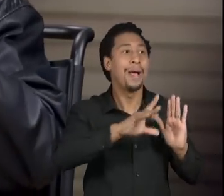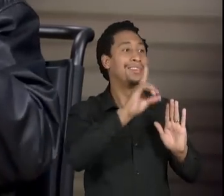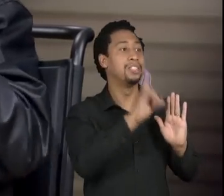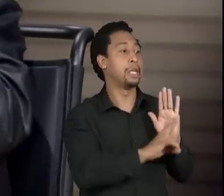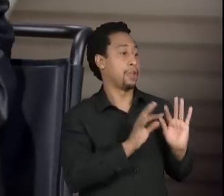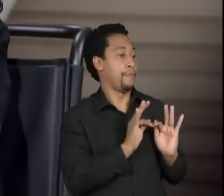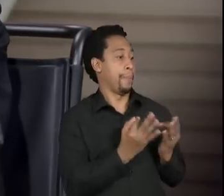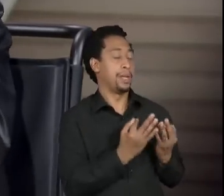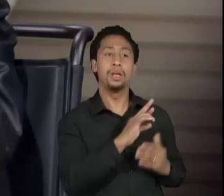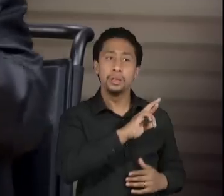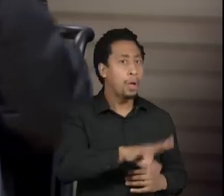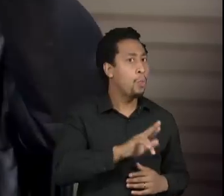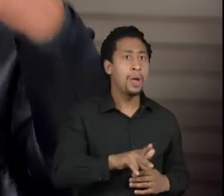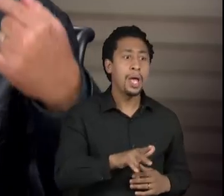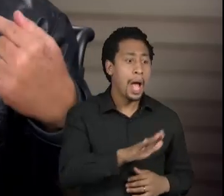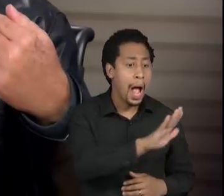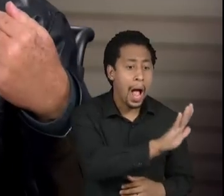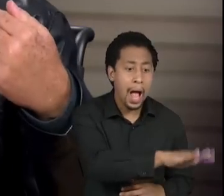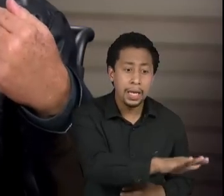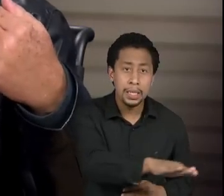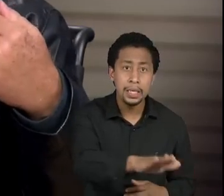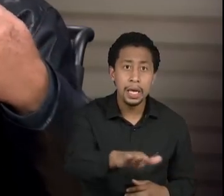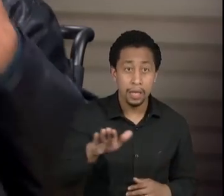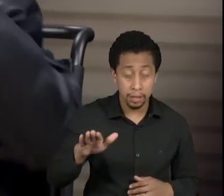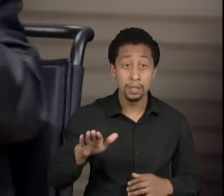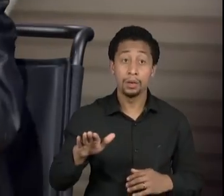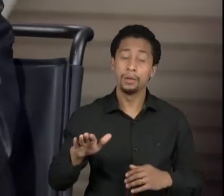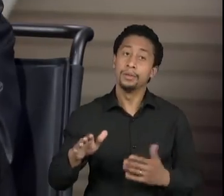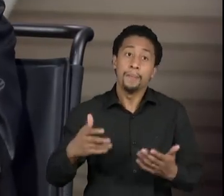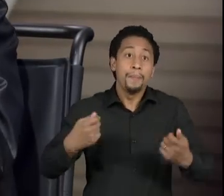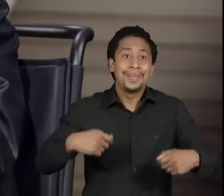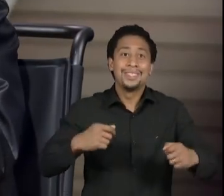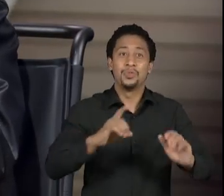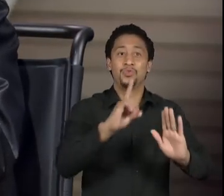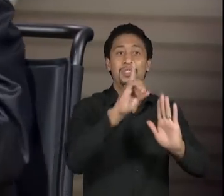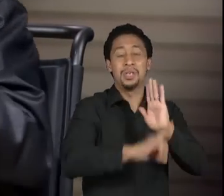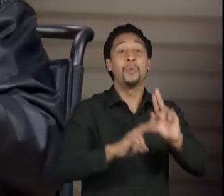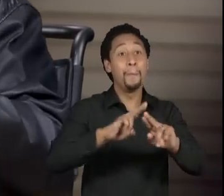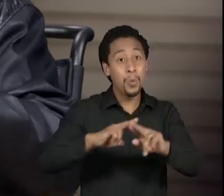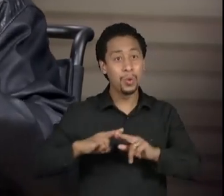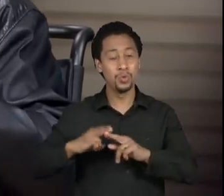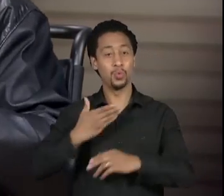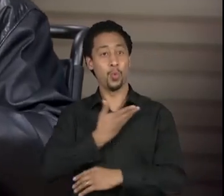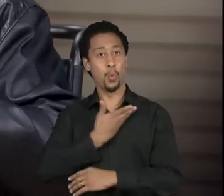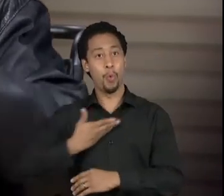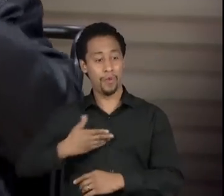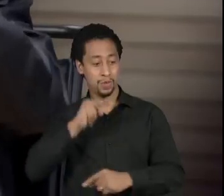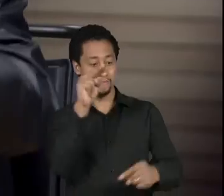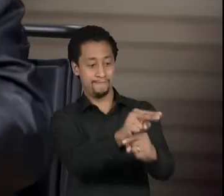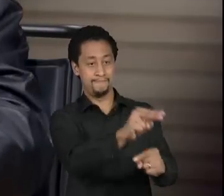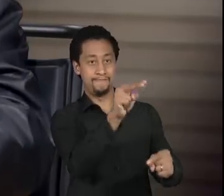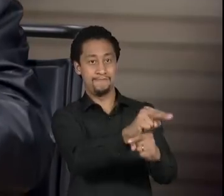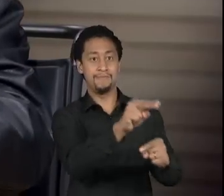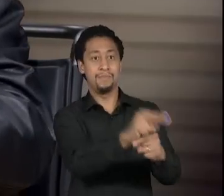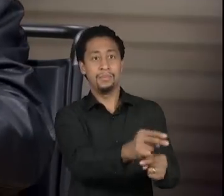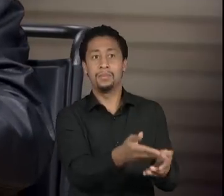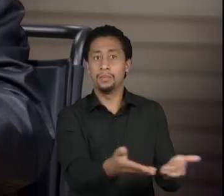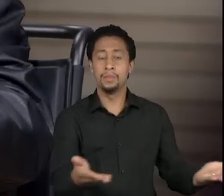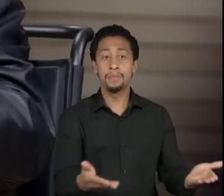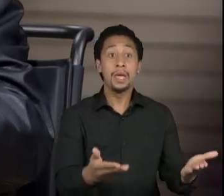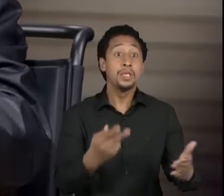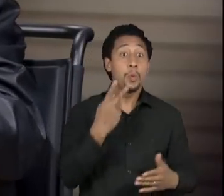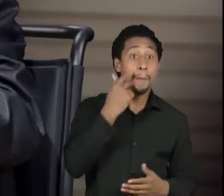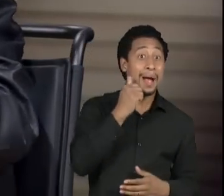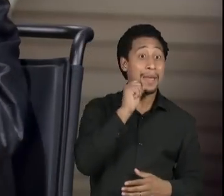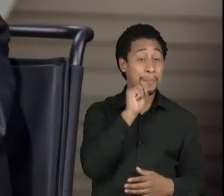porque o sujeito é a criança que o Estado pode tipificar o abandono intelectual, ou seja, aquela criança que não está sendo protegida